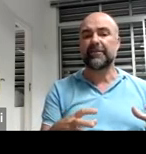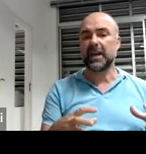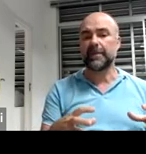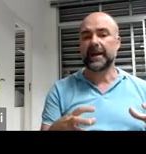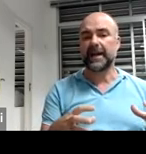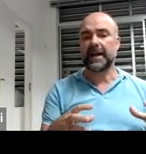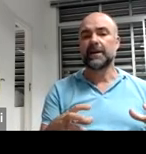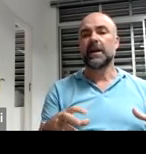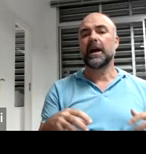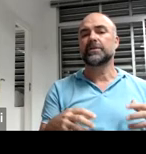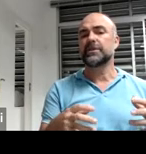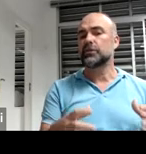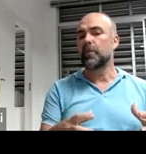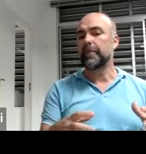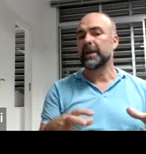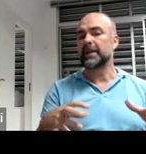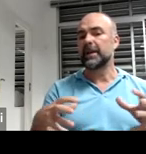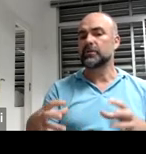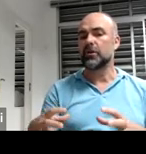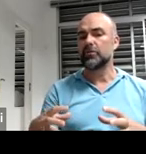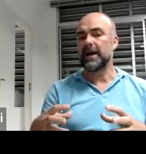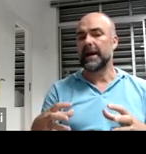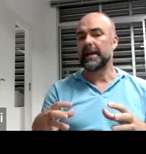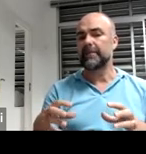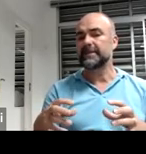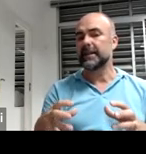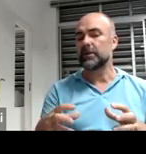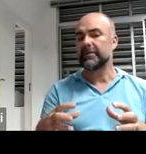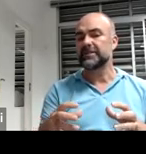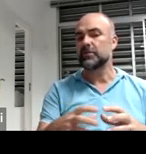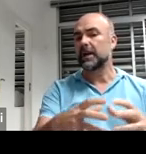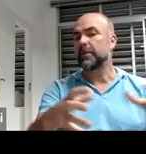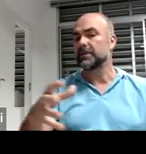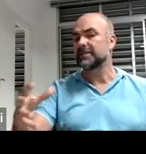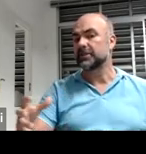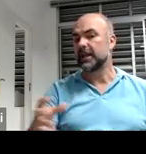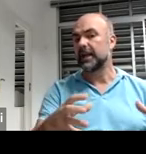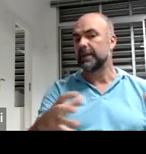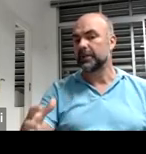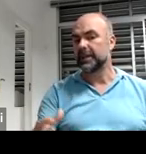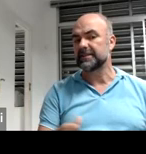empresa venha para cá, às vezes com P&D ou só com uma área, mas ela tem uma visão que ela pode